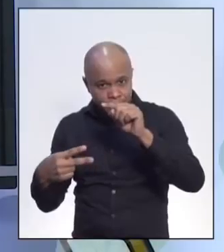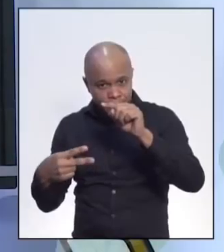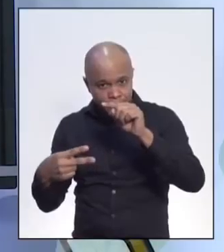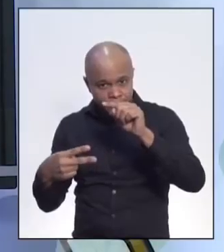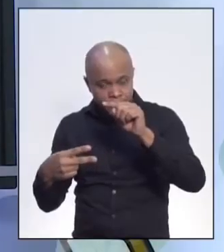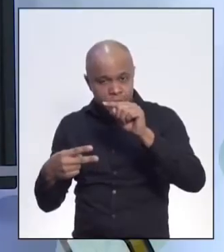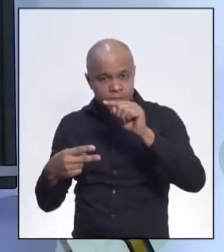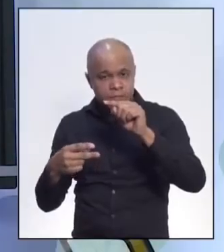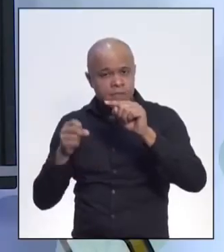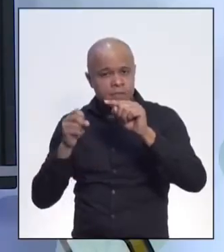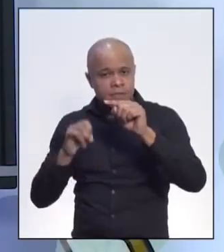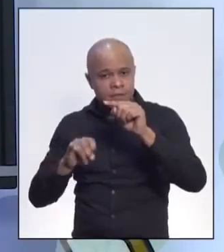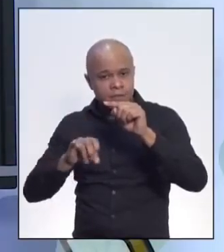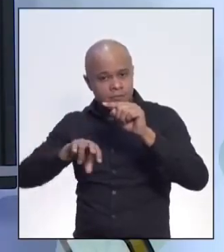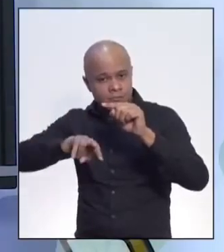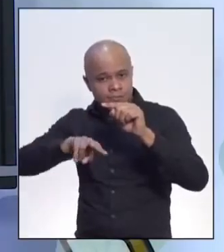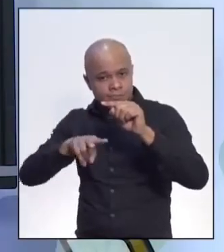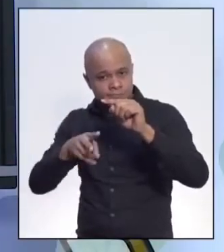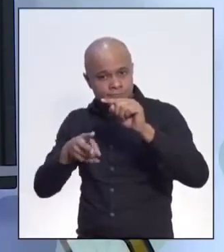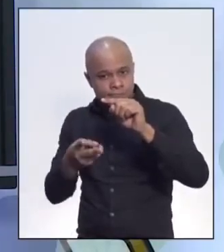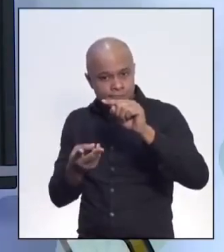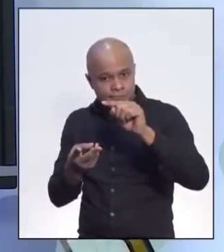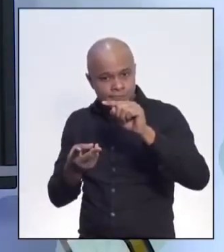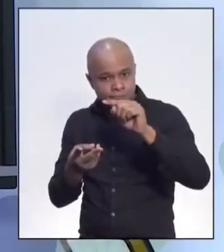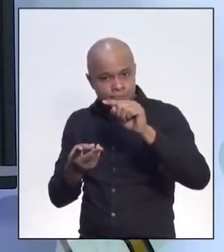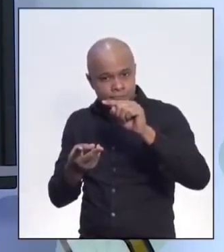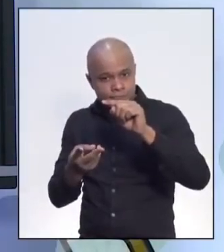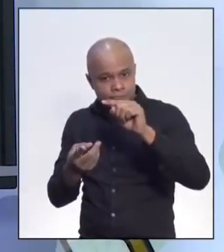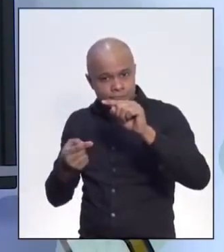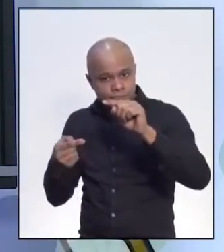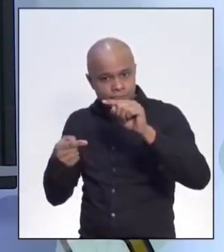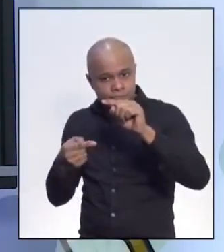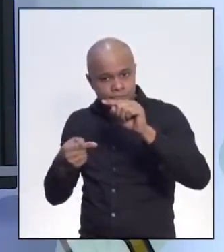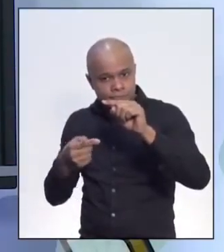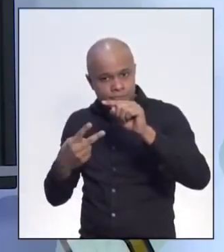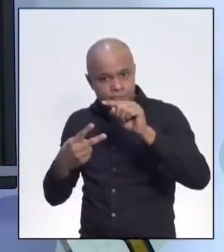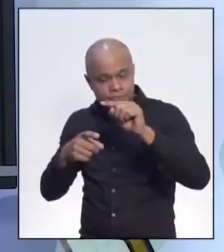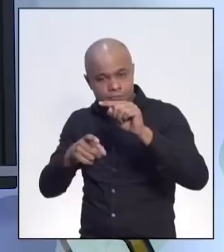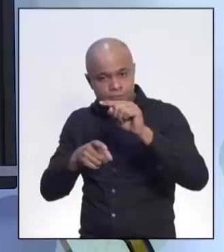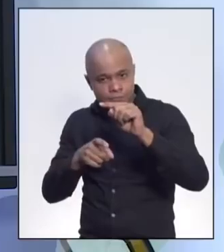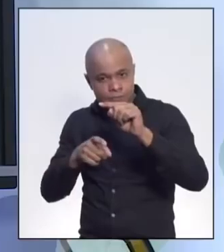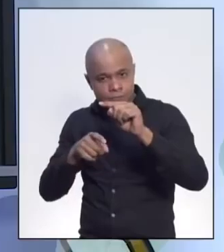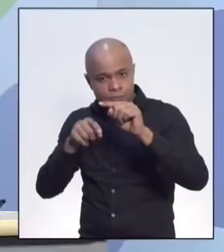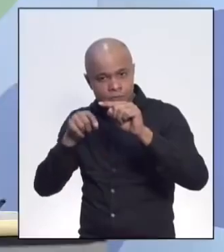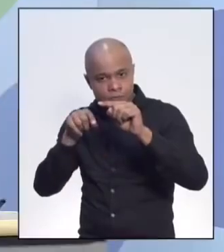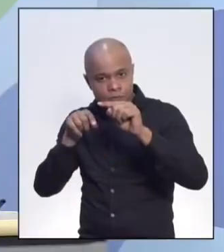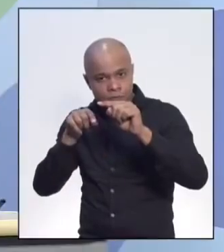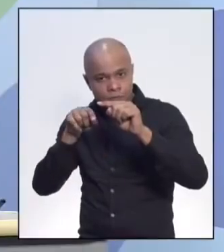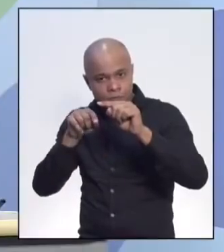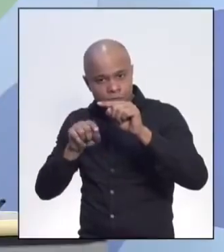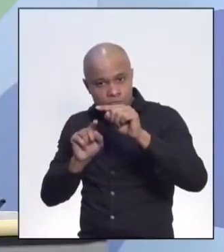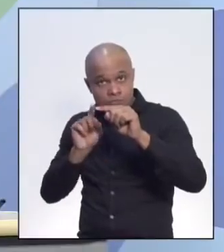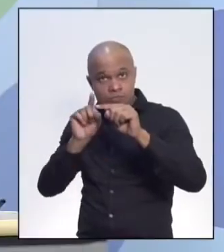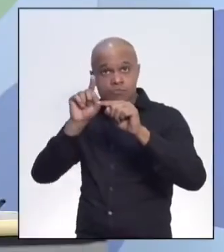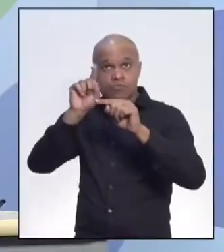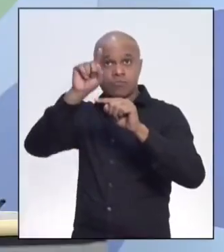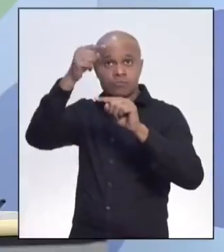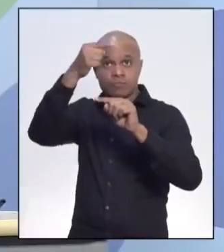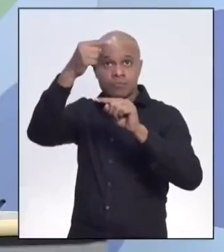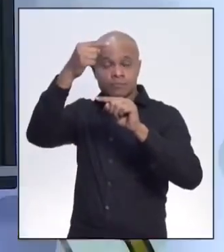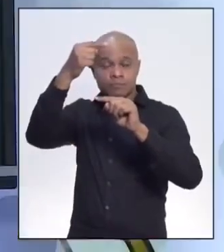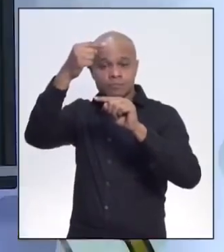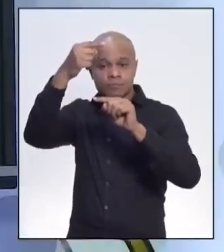Se fosse ao contrário, menos 2 e 0, o ponto estaria agora no x. No x. Na